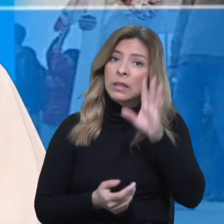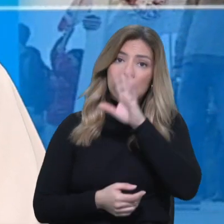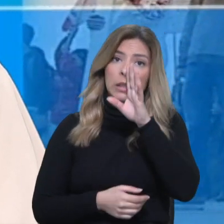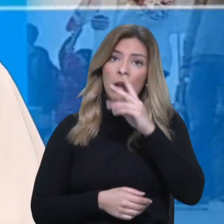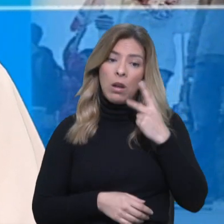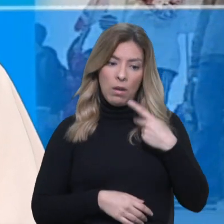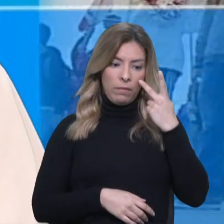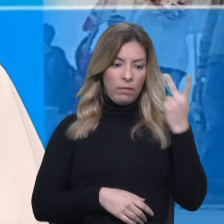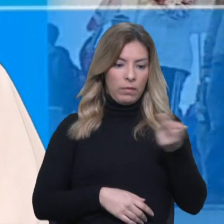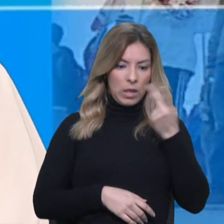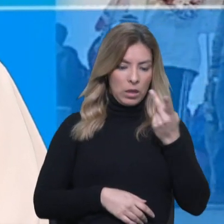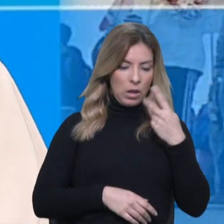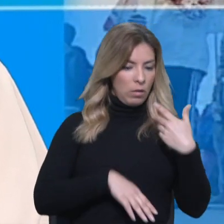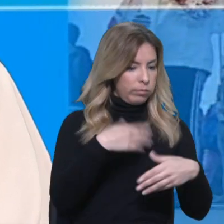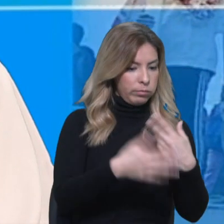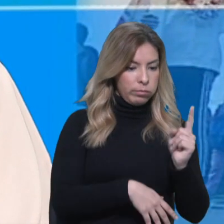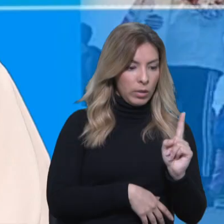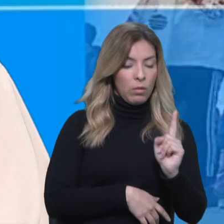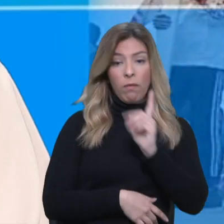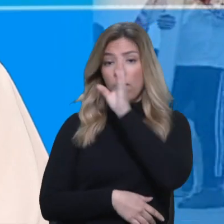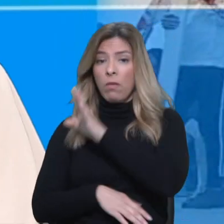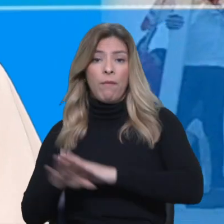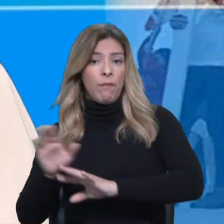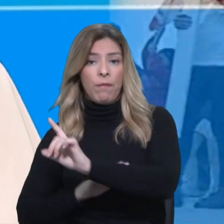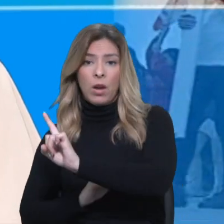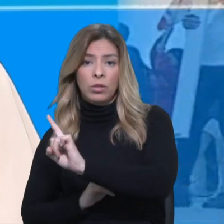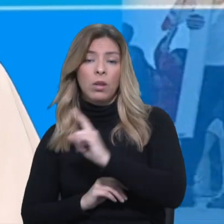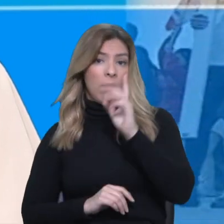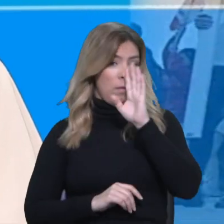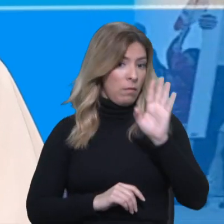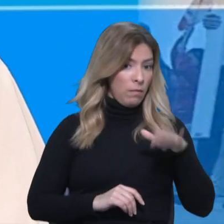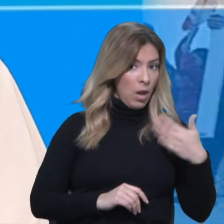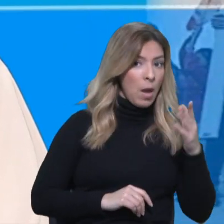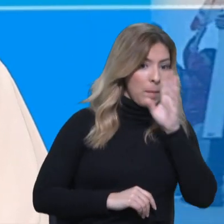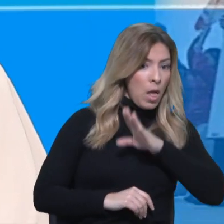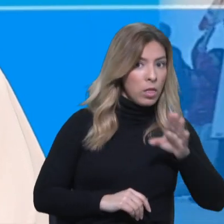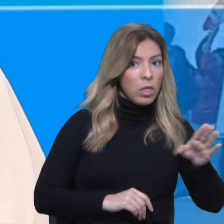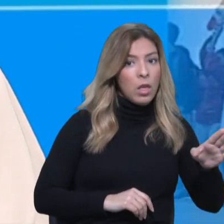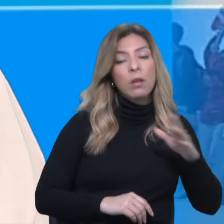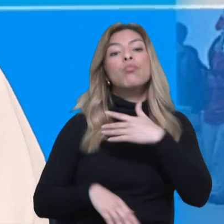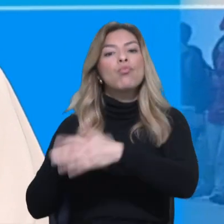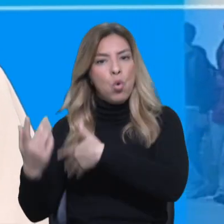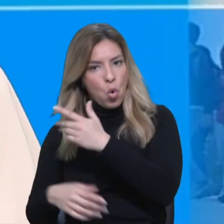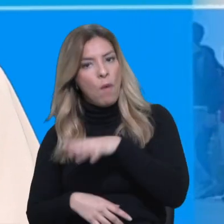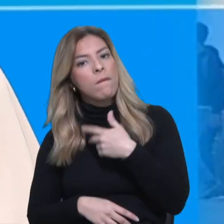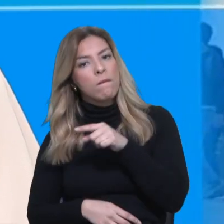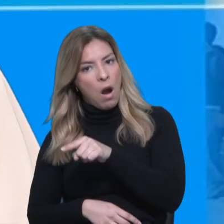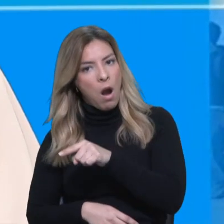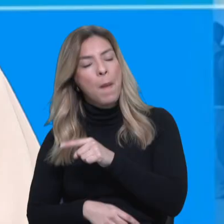vivemos, não praticamos. E quem pratica, vive. Tem que praticar. Para poder praticar, tem que